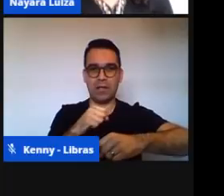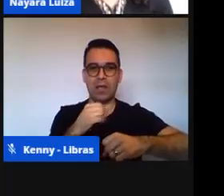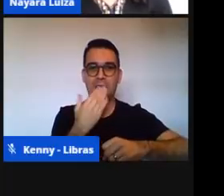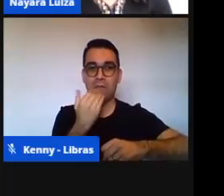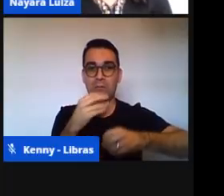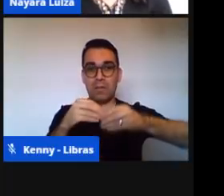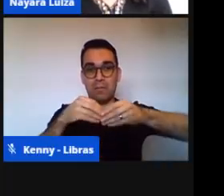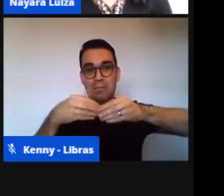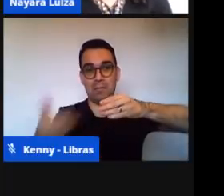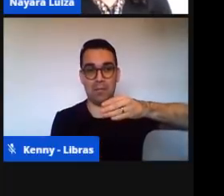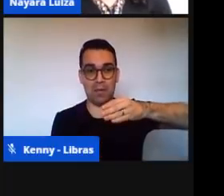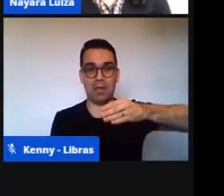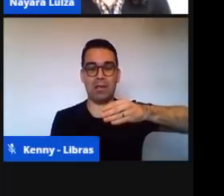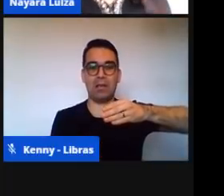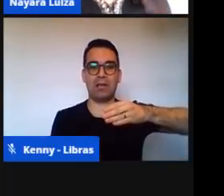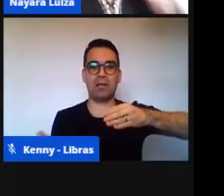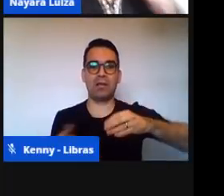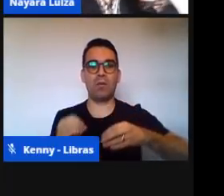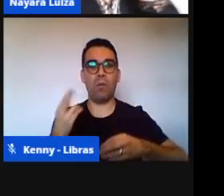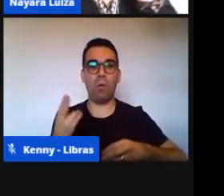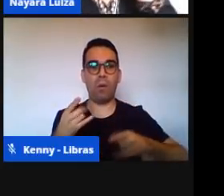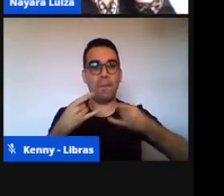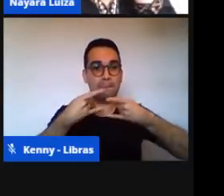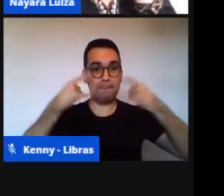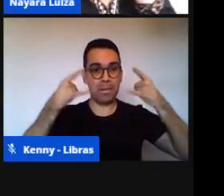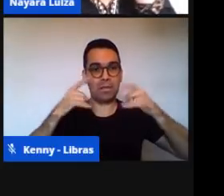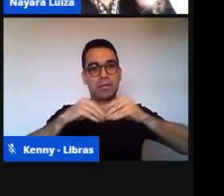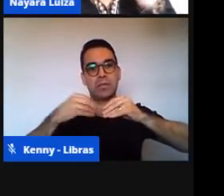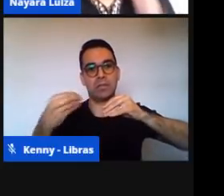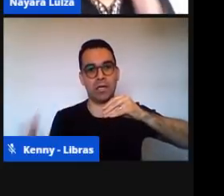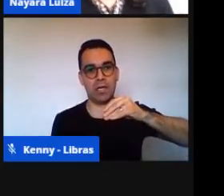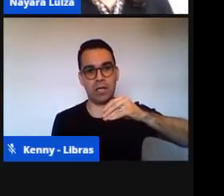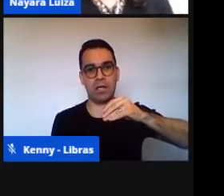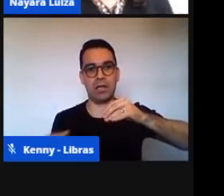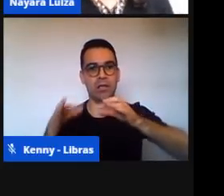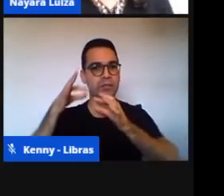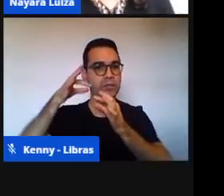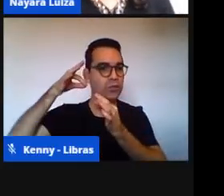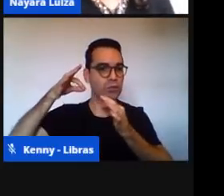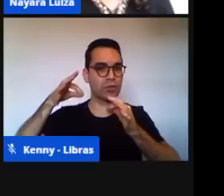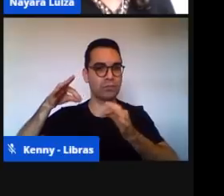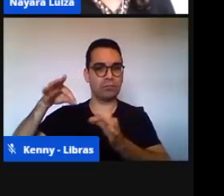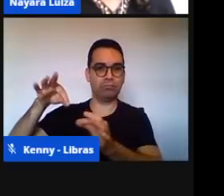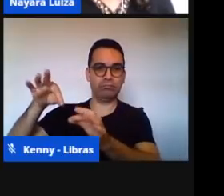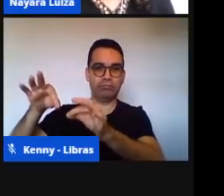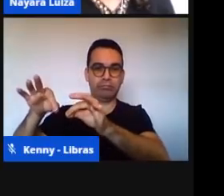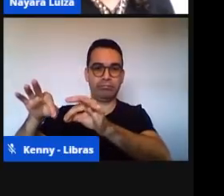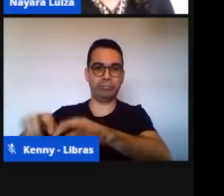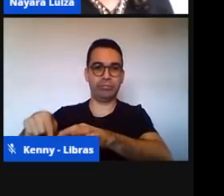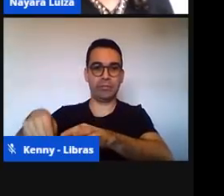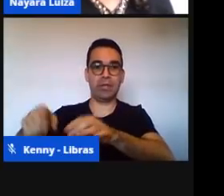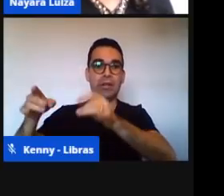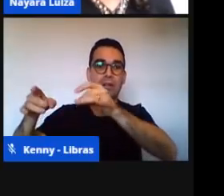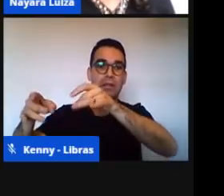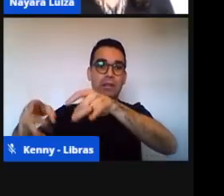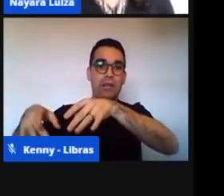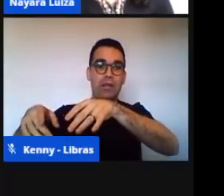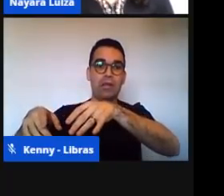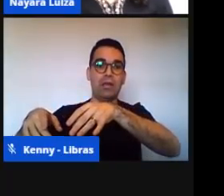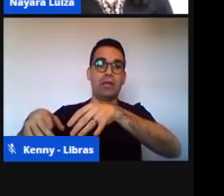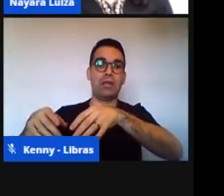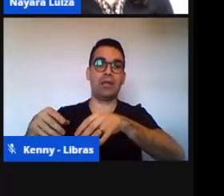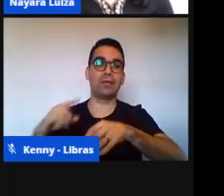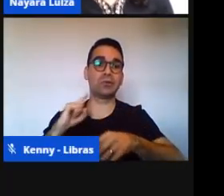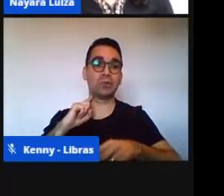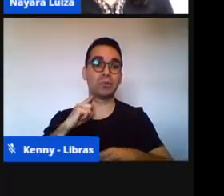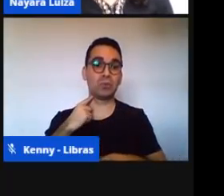na utilização da máscara. A gente não pode esquecer também da higienização frequente das mãos.